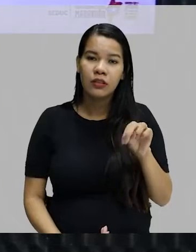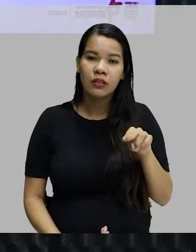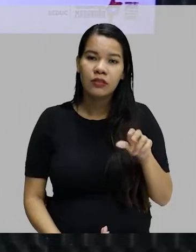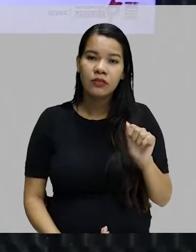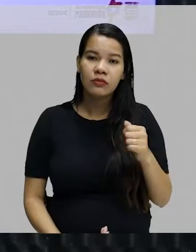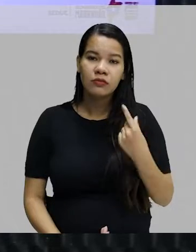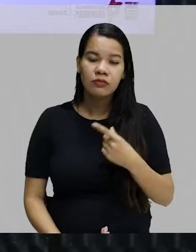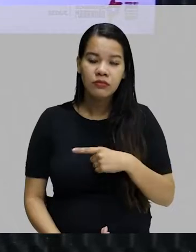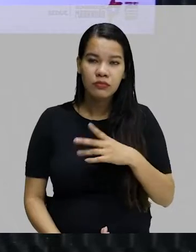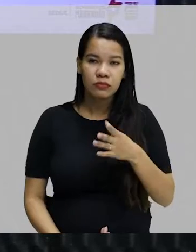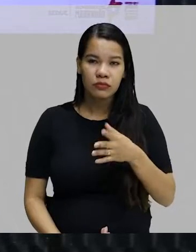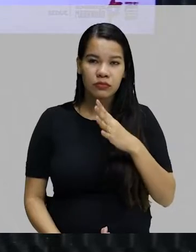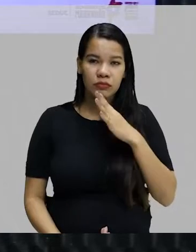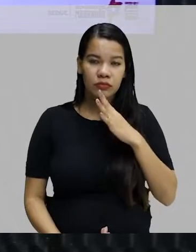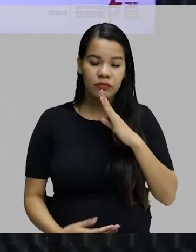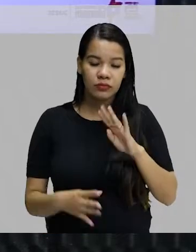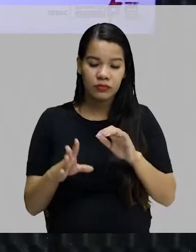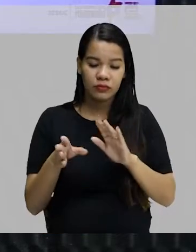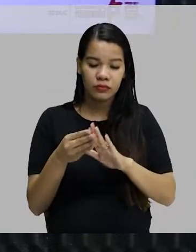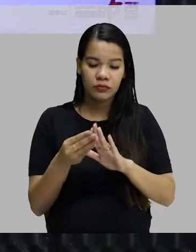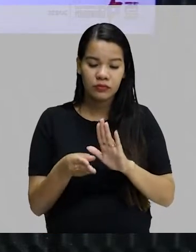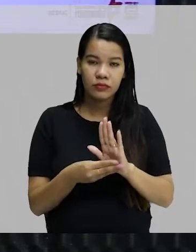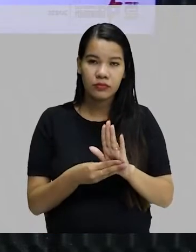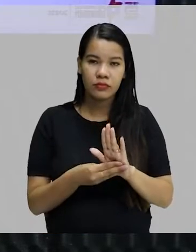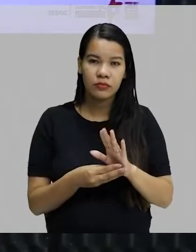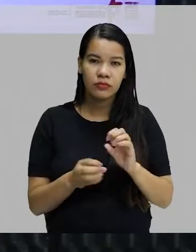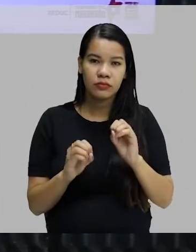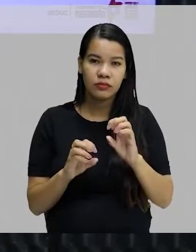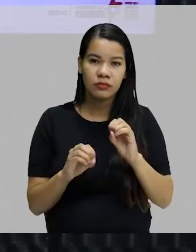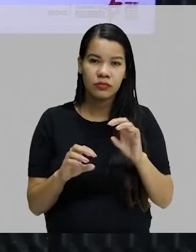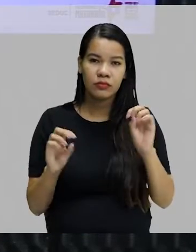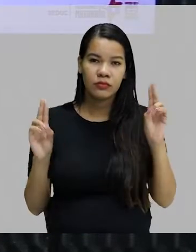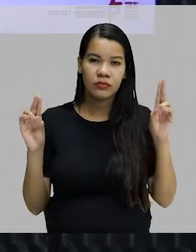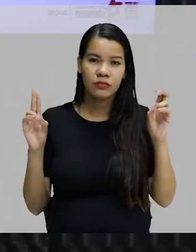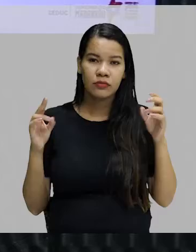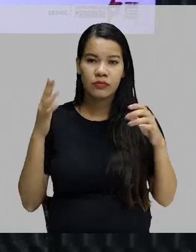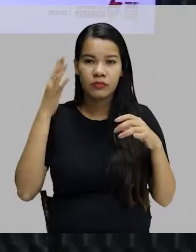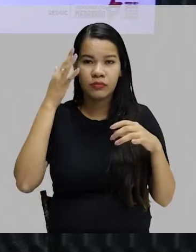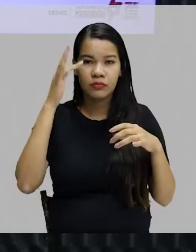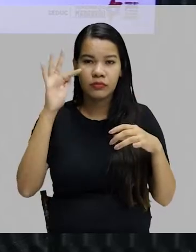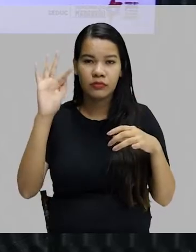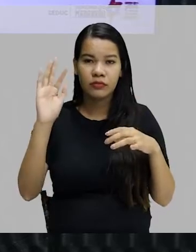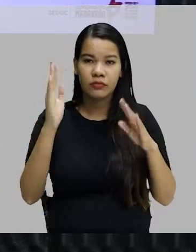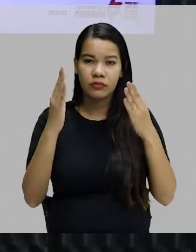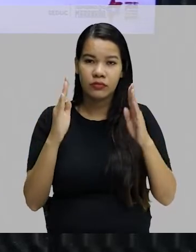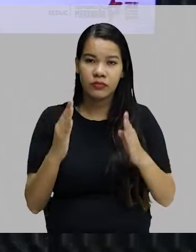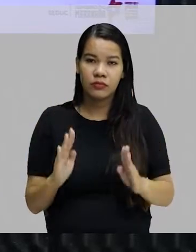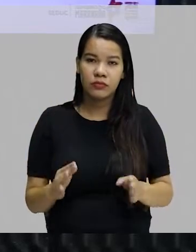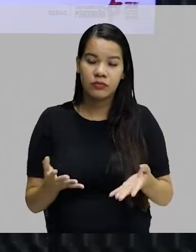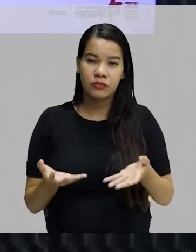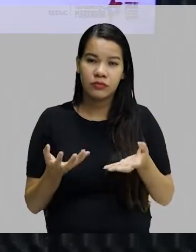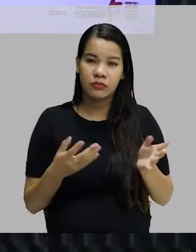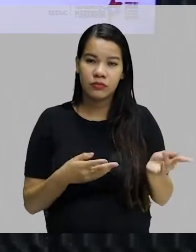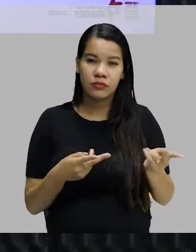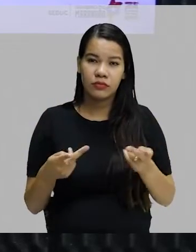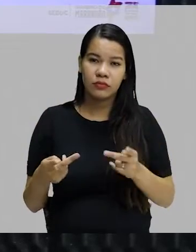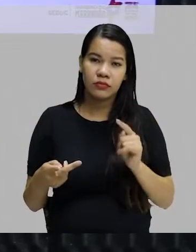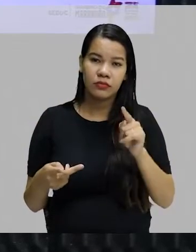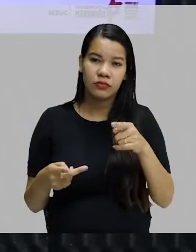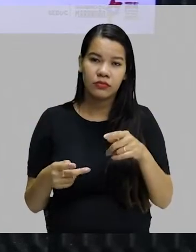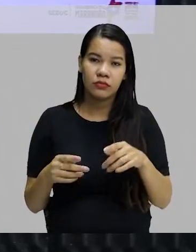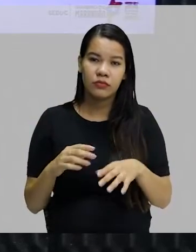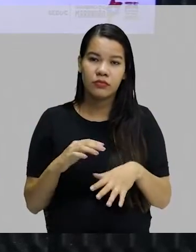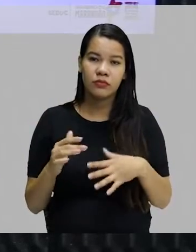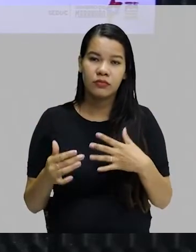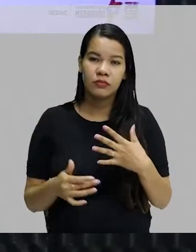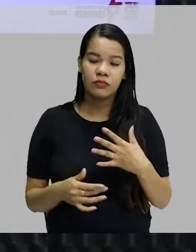conteúdos, aulas sobre a lógica moderna, sobre a filosofia analítica, e aí eu convido você a dar lá um Gonçalves Dias, dá um